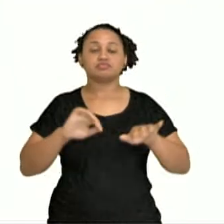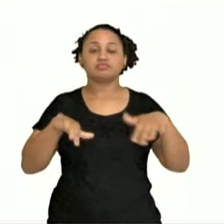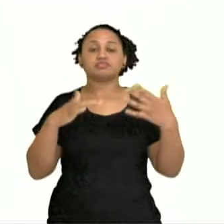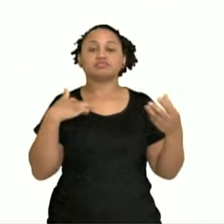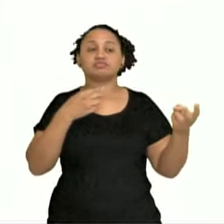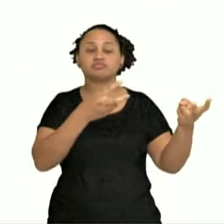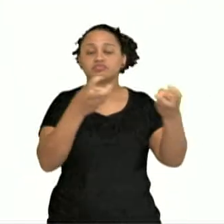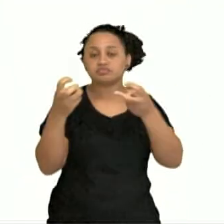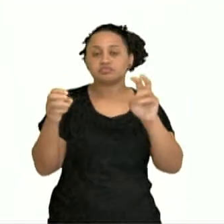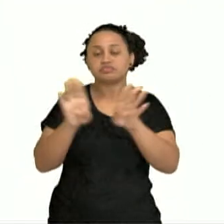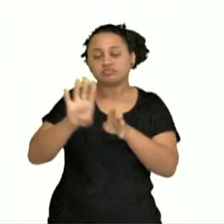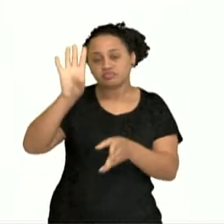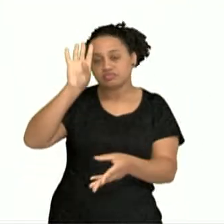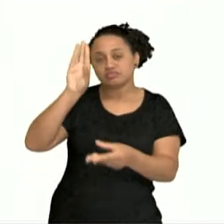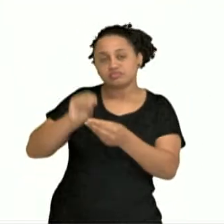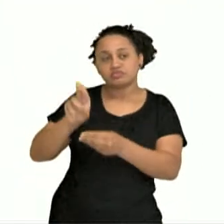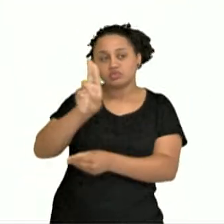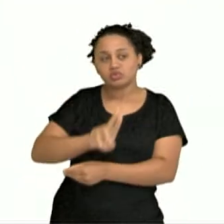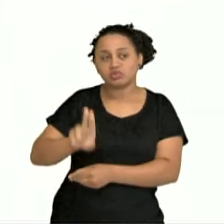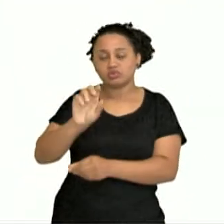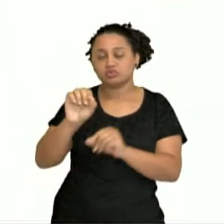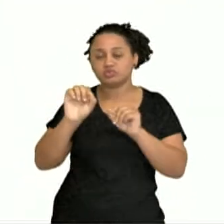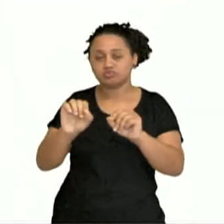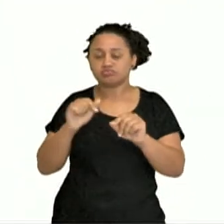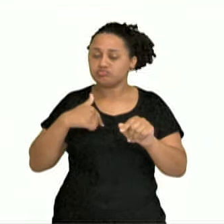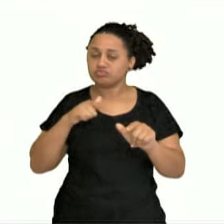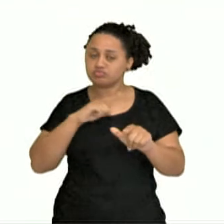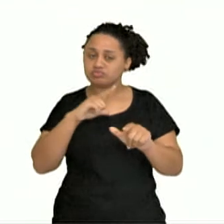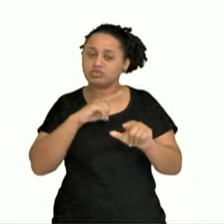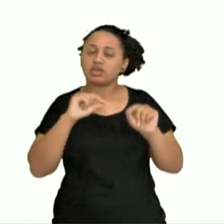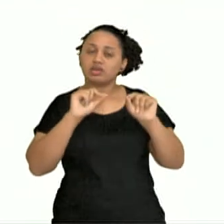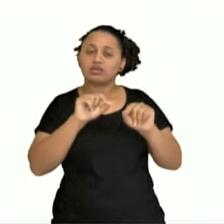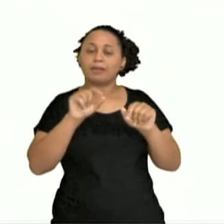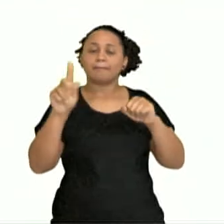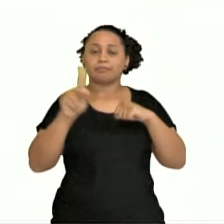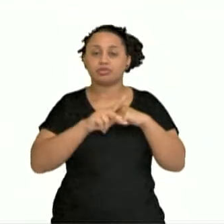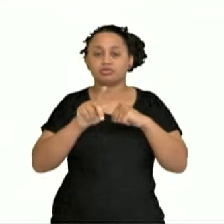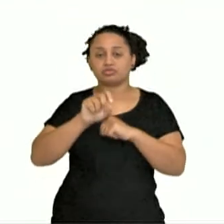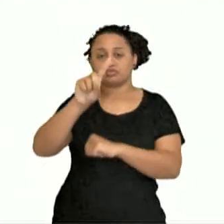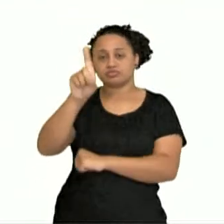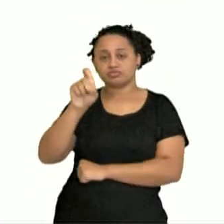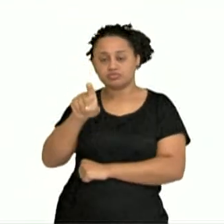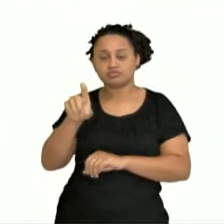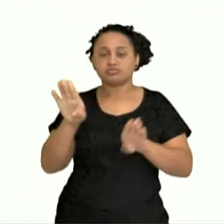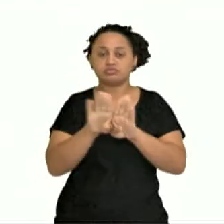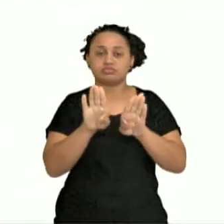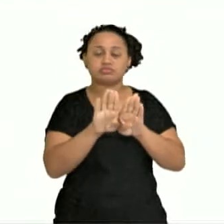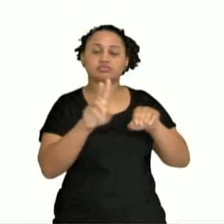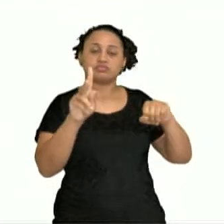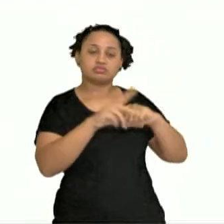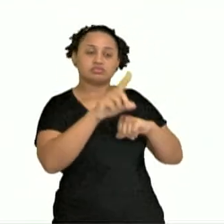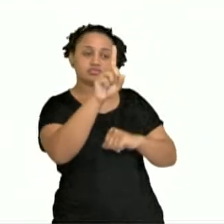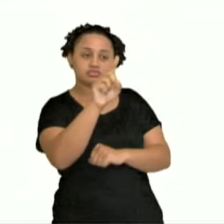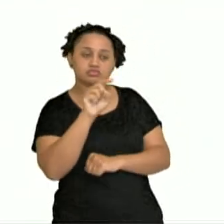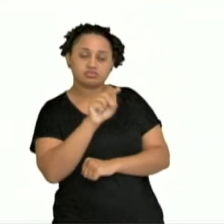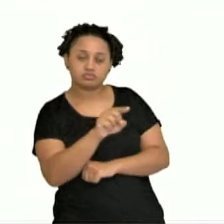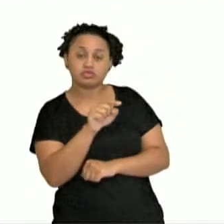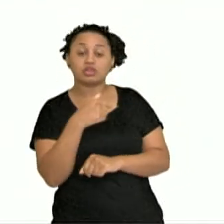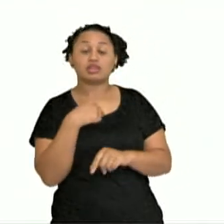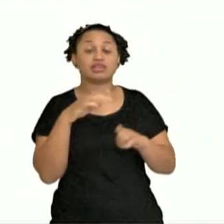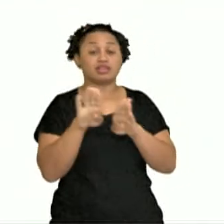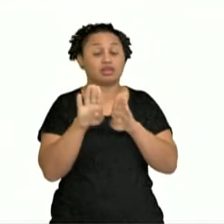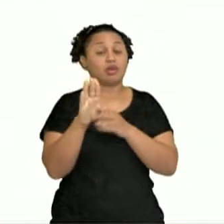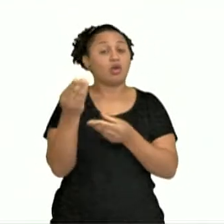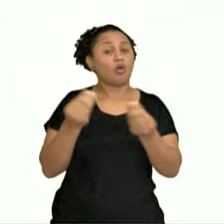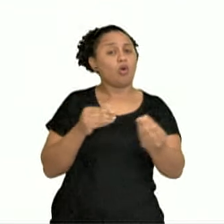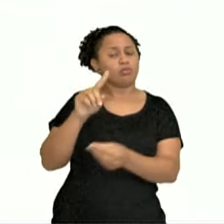Perceber e compreender o uso dos recursos linguísticos, os pronomes exclamativos e os interrogativos junto dos sinais de